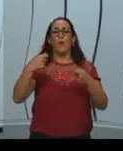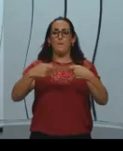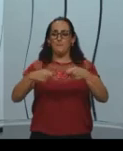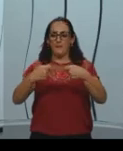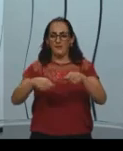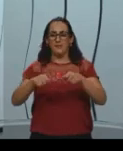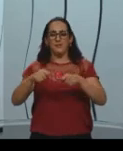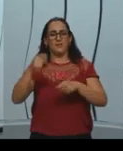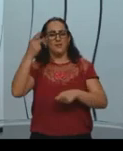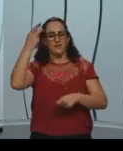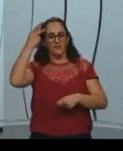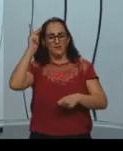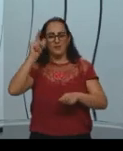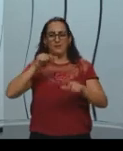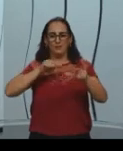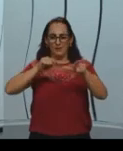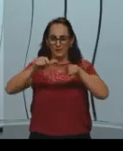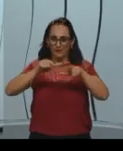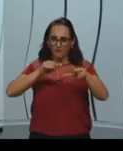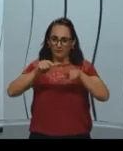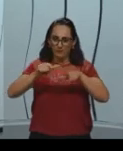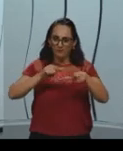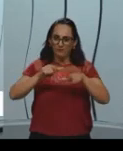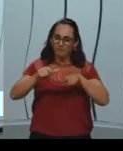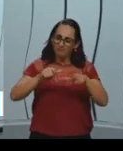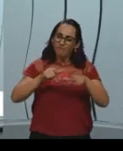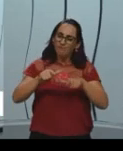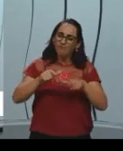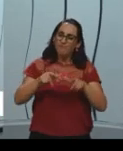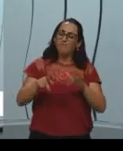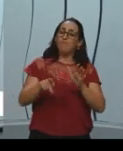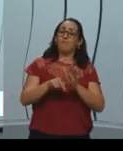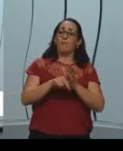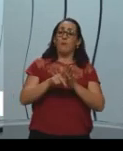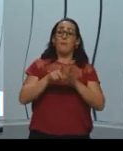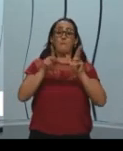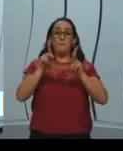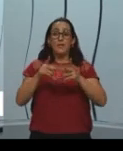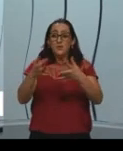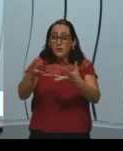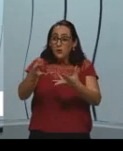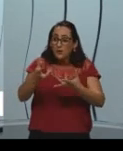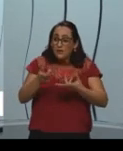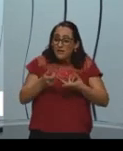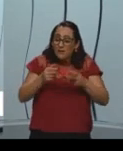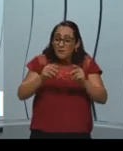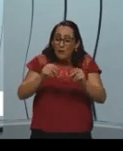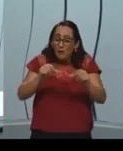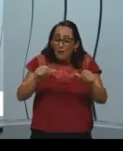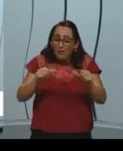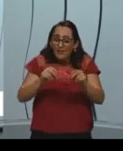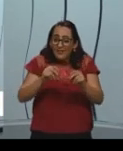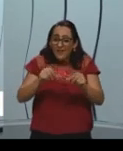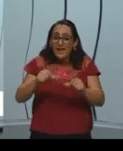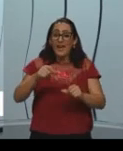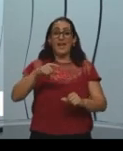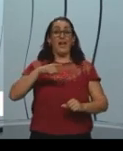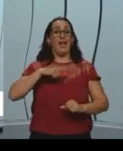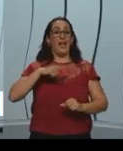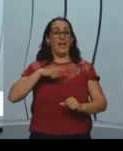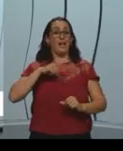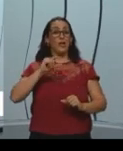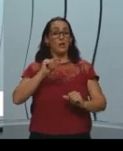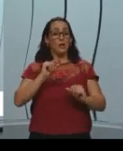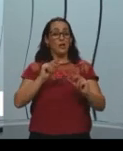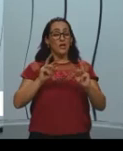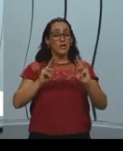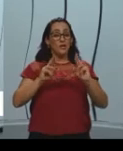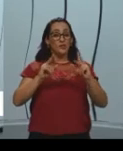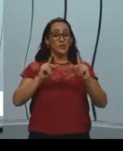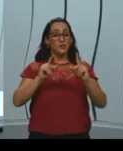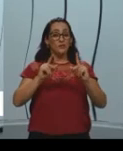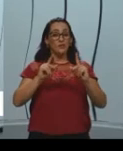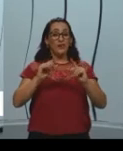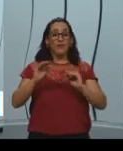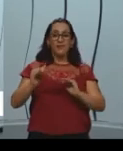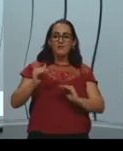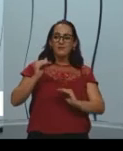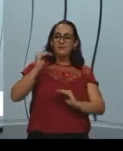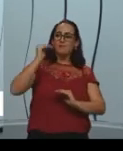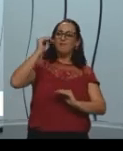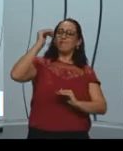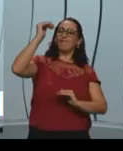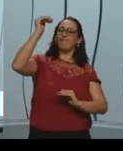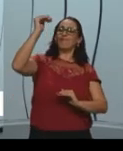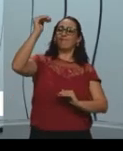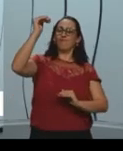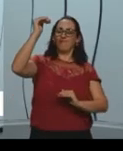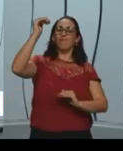melhor condições, né, que recebeu terras, que existia uma diferenciação hierarquicamente falando com relação